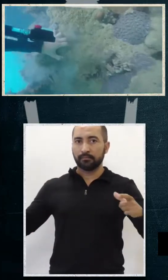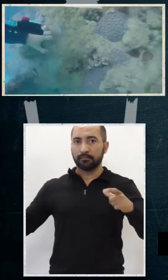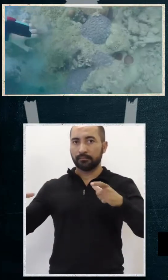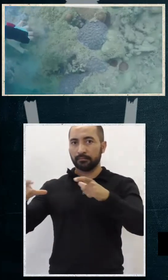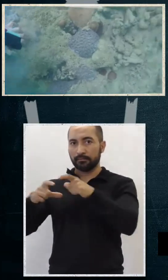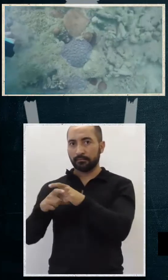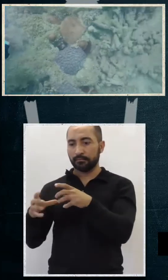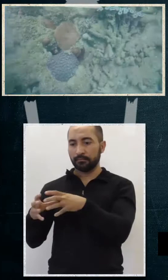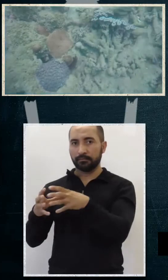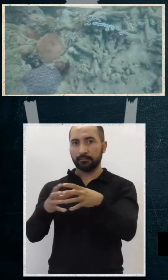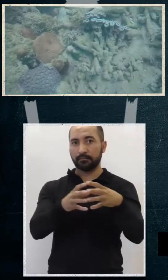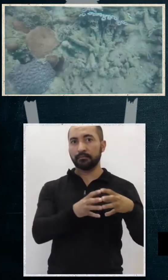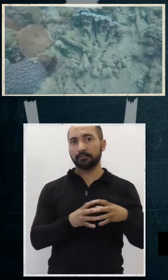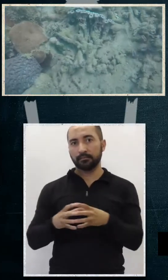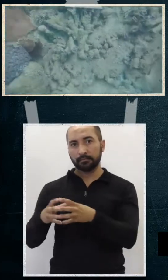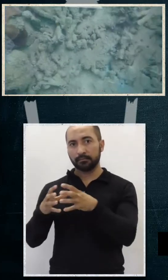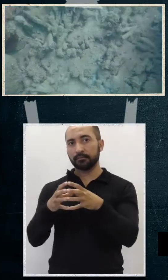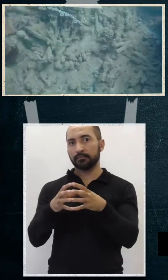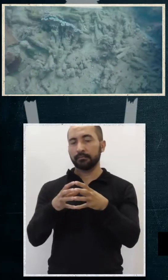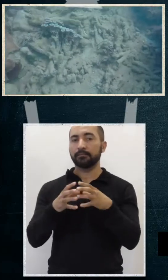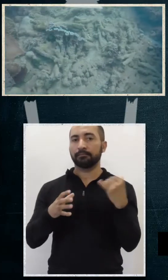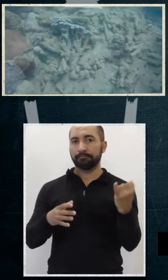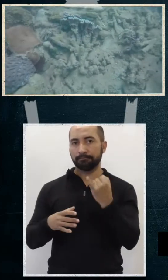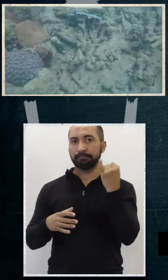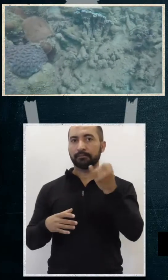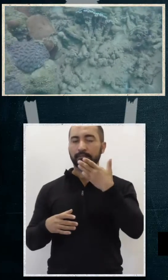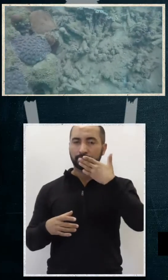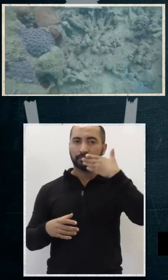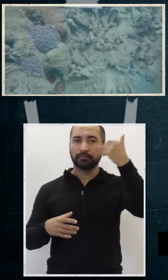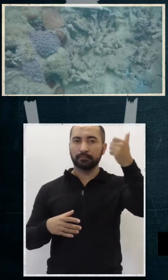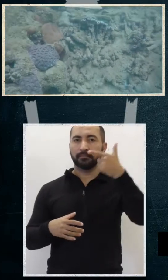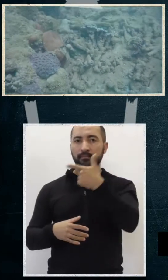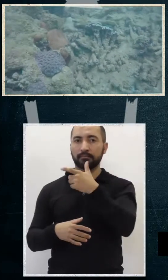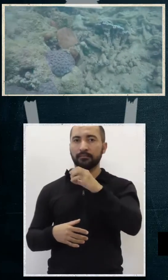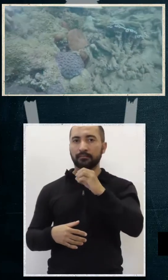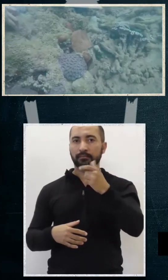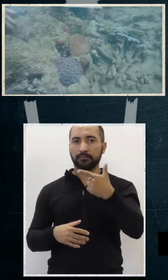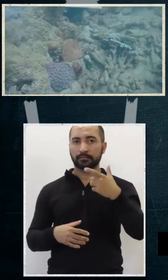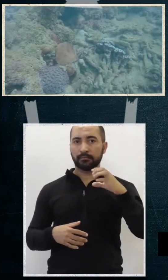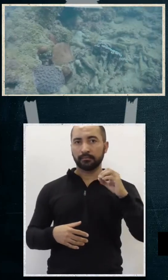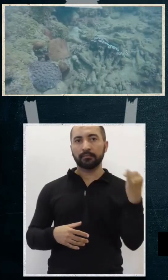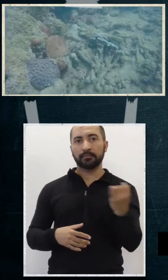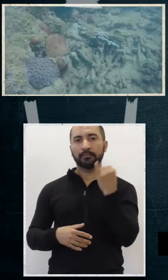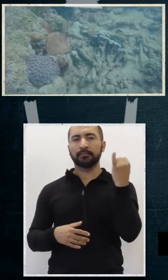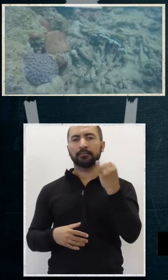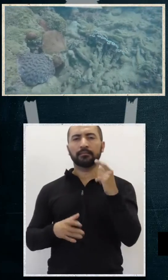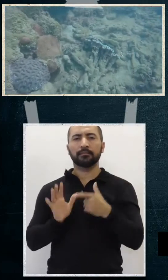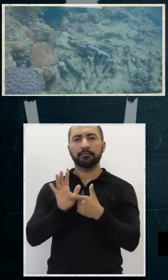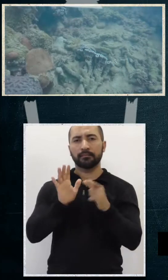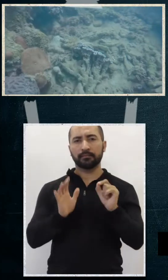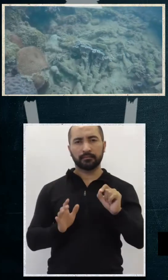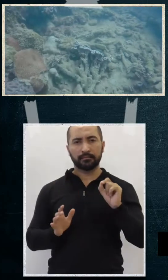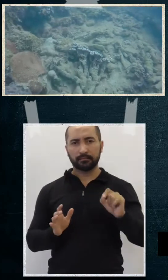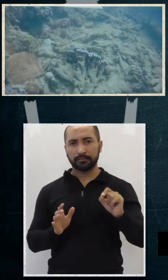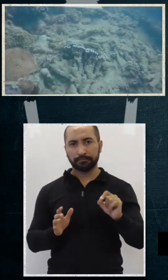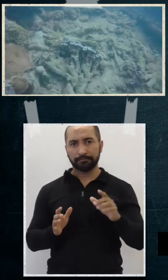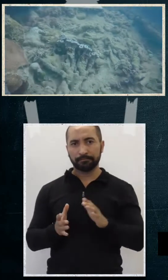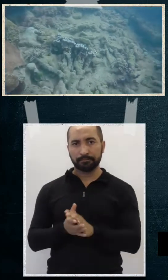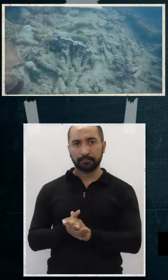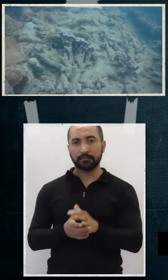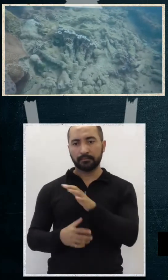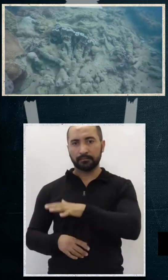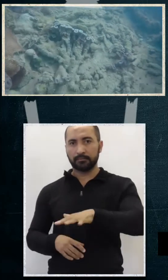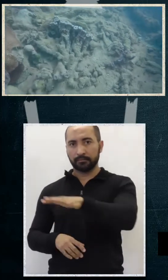eu queria sublinhar como se encontra o estado de conservação dessas populações estudadas aqui nesse trabalho. A gente vê que há um declínio contínuo